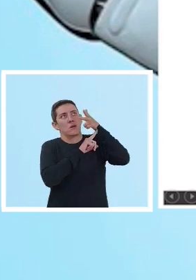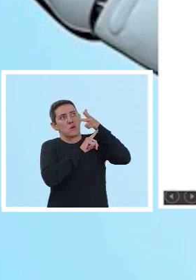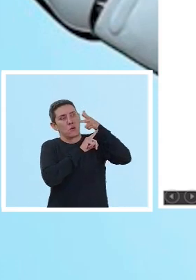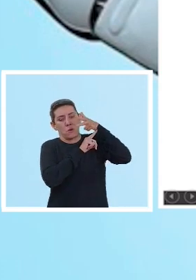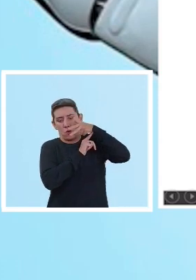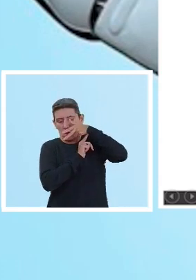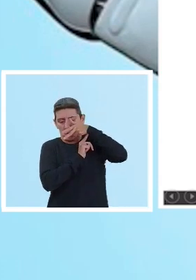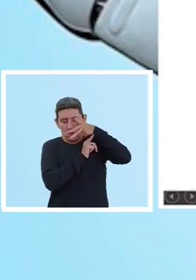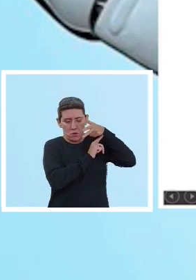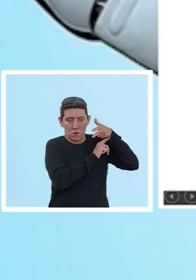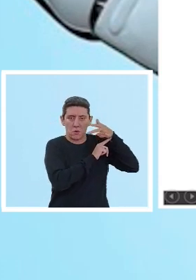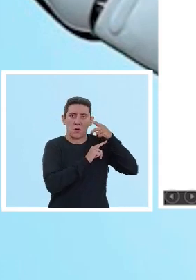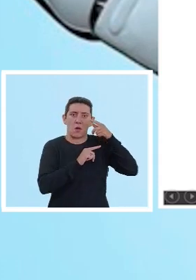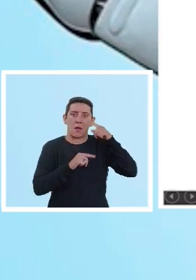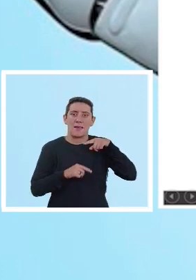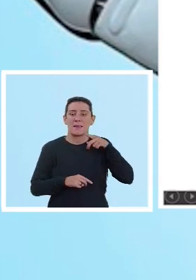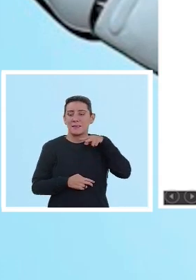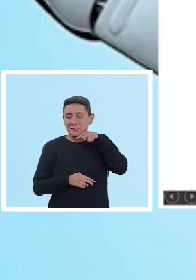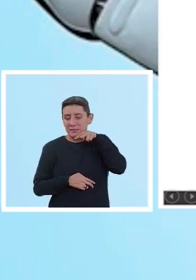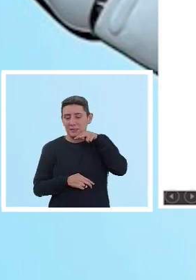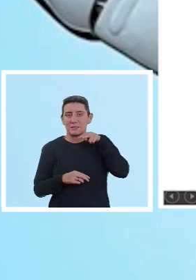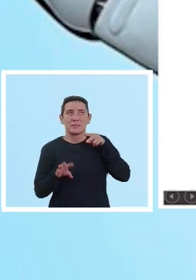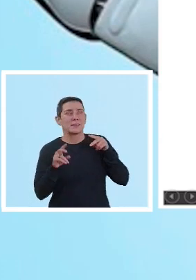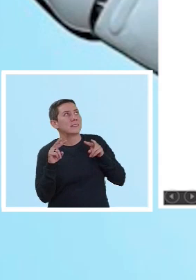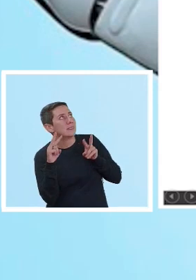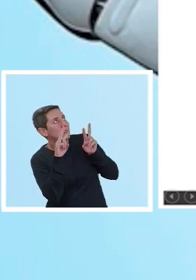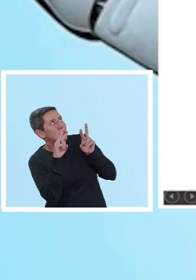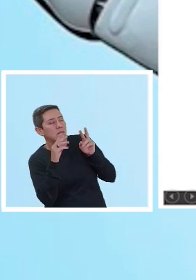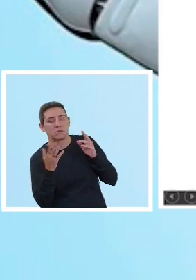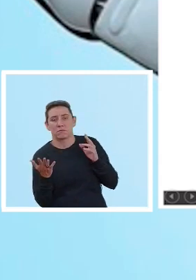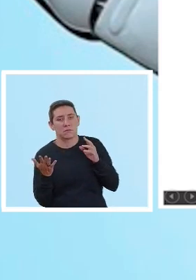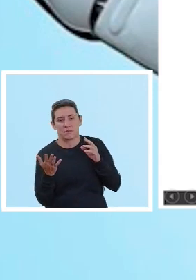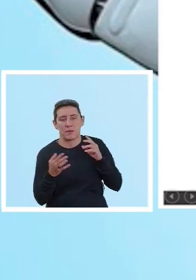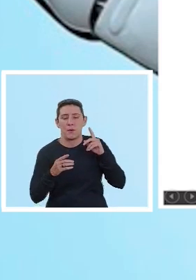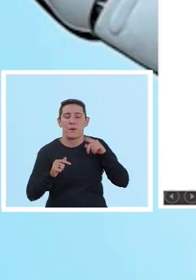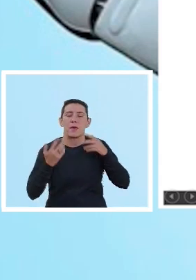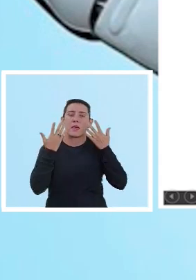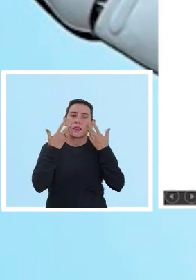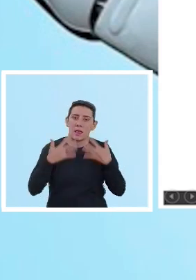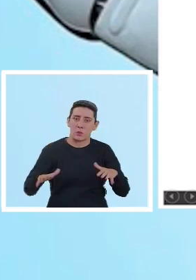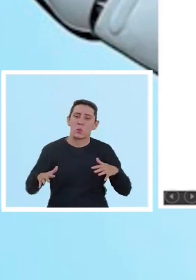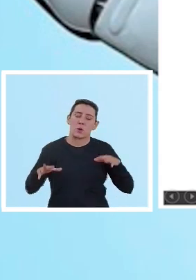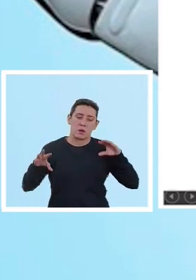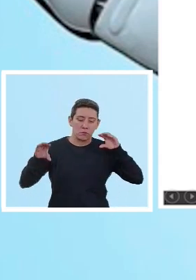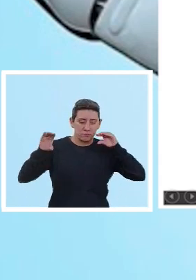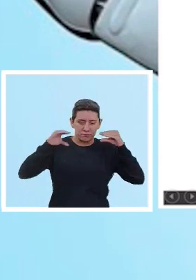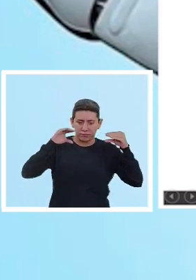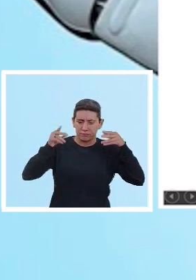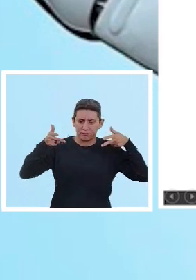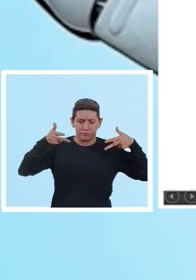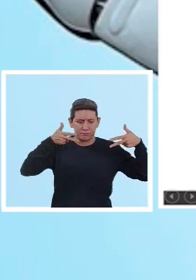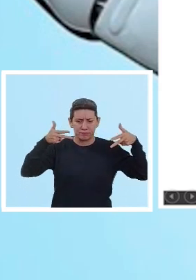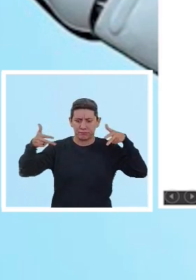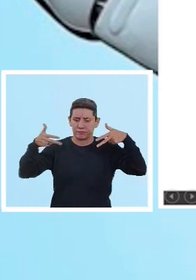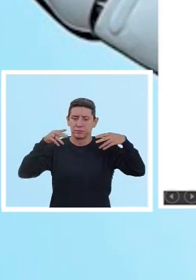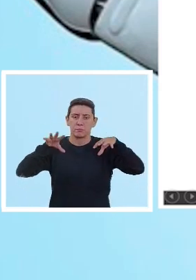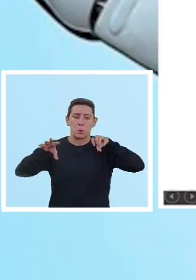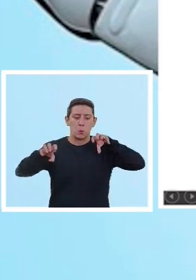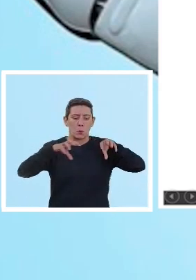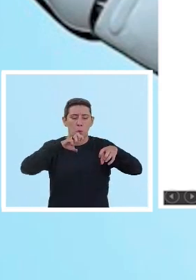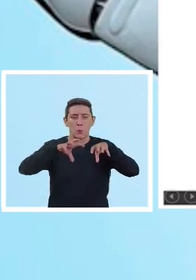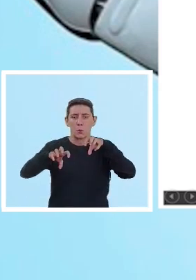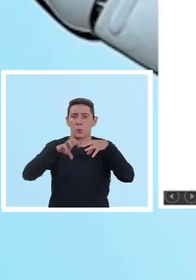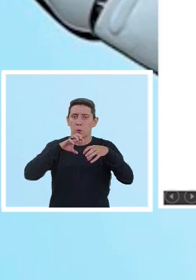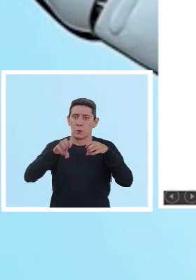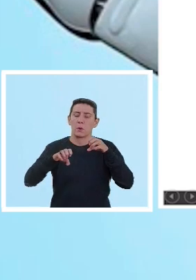movimento é natural né então a gente tem várias imagens para o treinamento Mas pode ser que ela é que